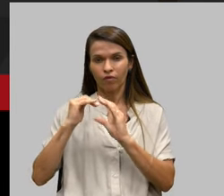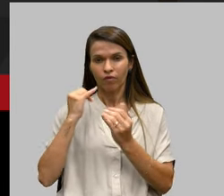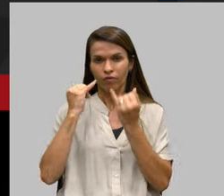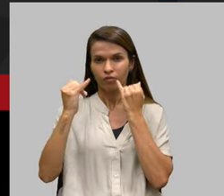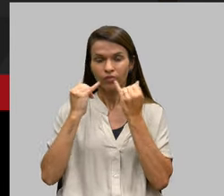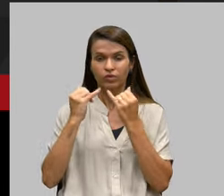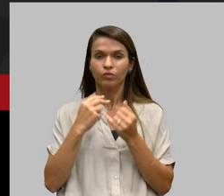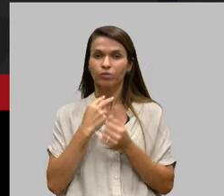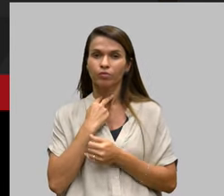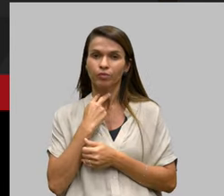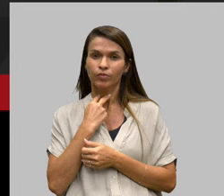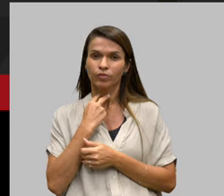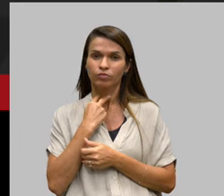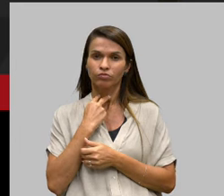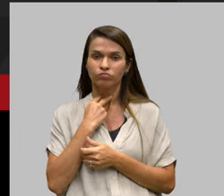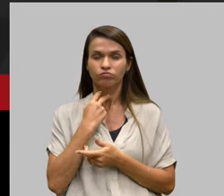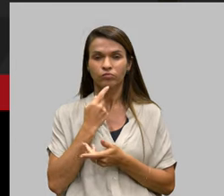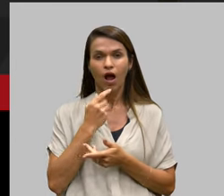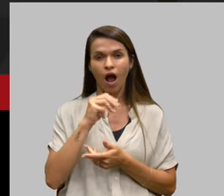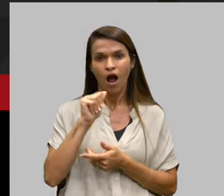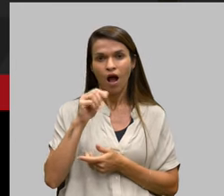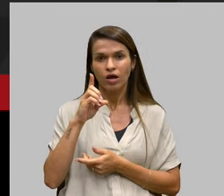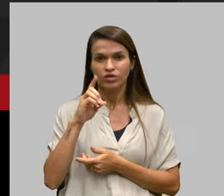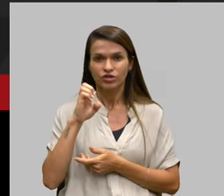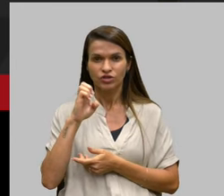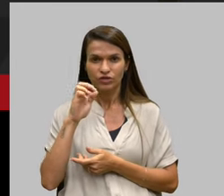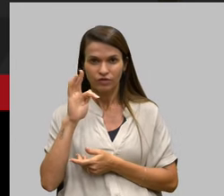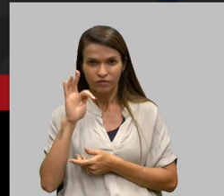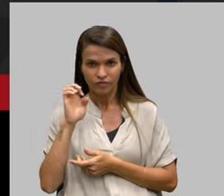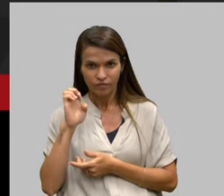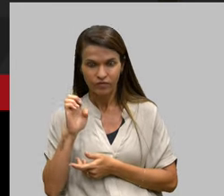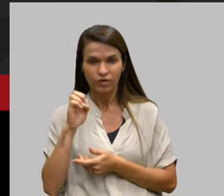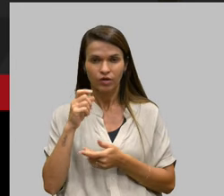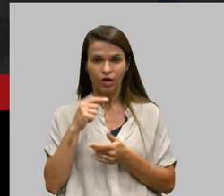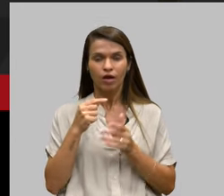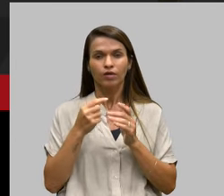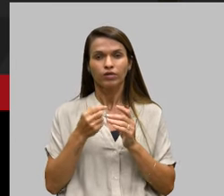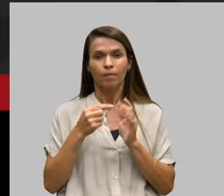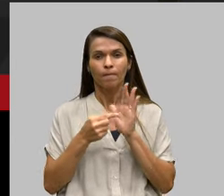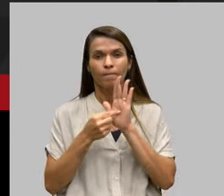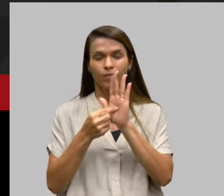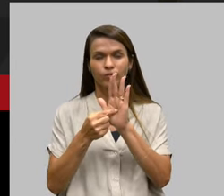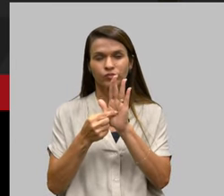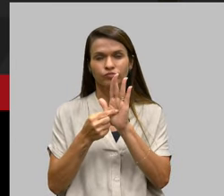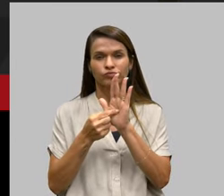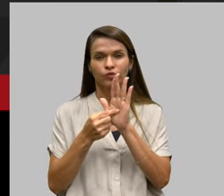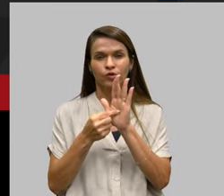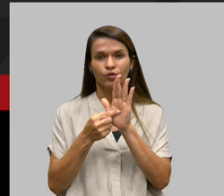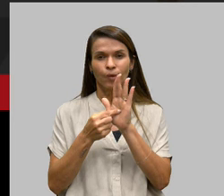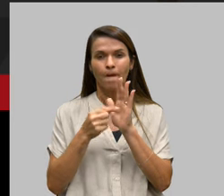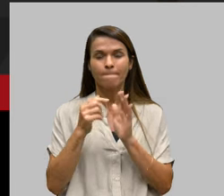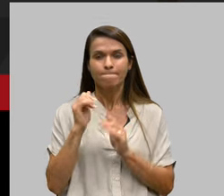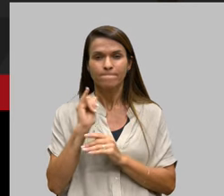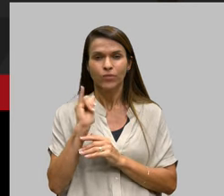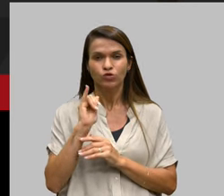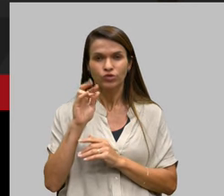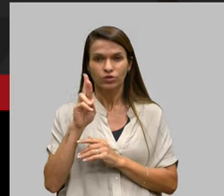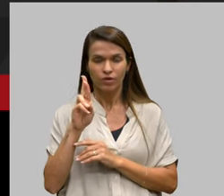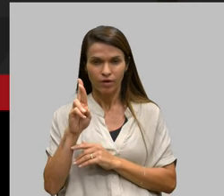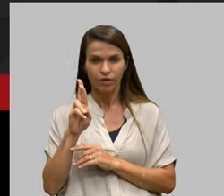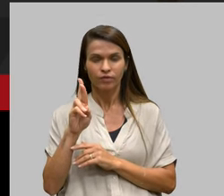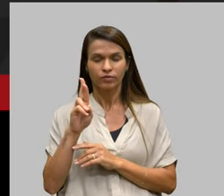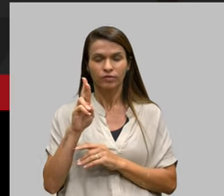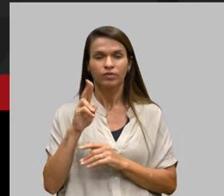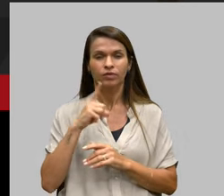poderão a dirf né que é a declaração do imposto de rede de retenção do Imposto de Renda passa né agora também a derivada as